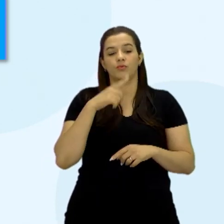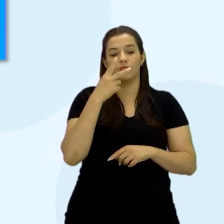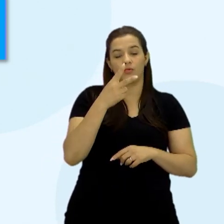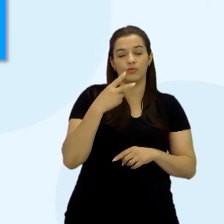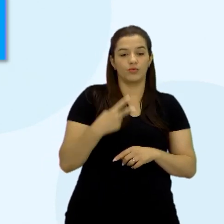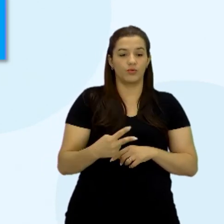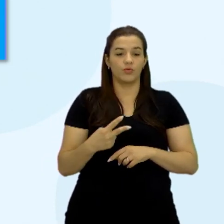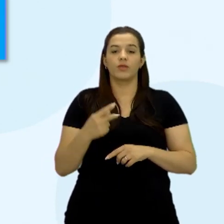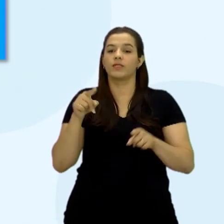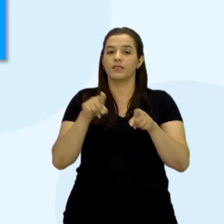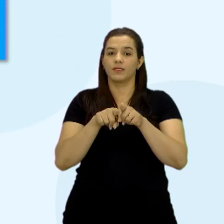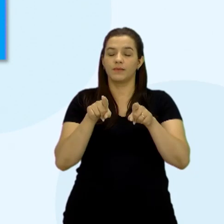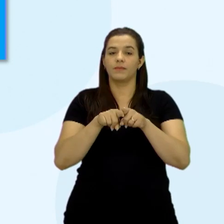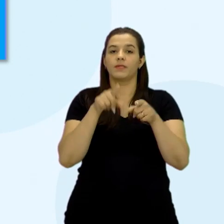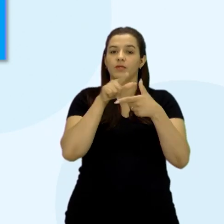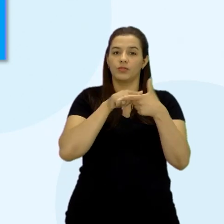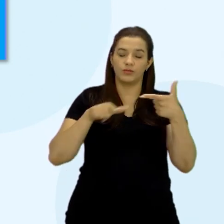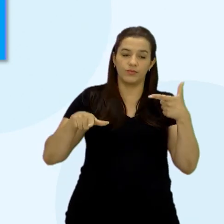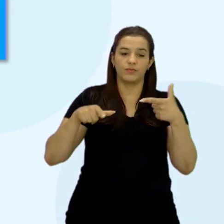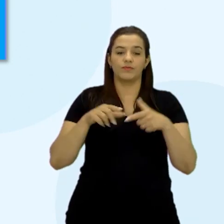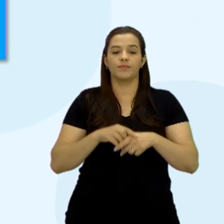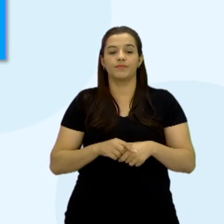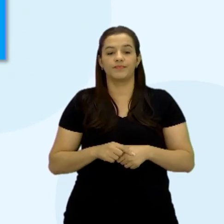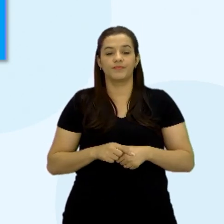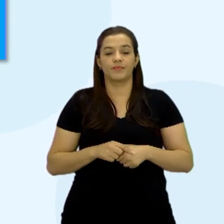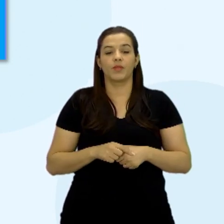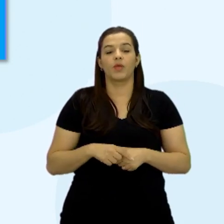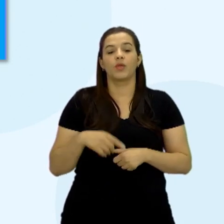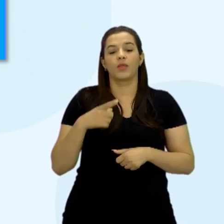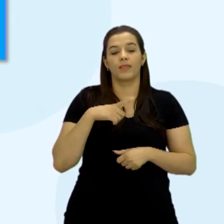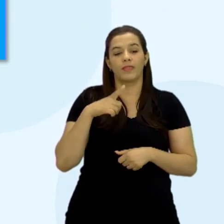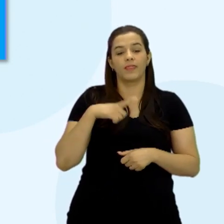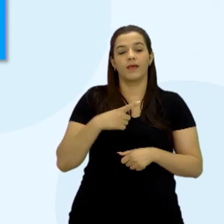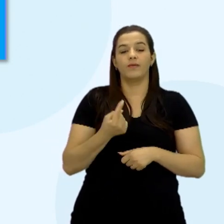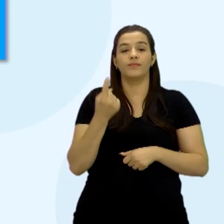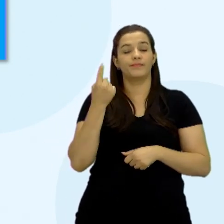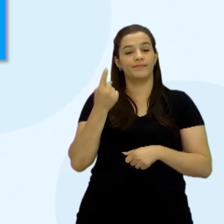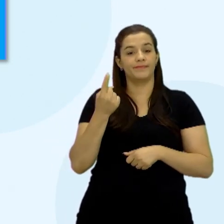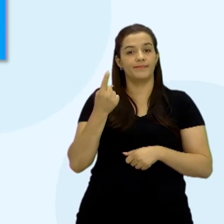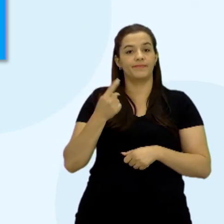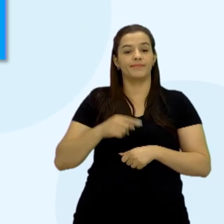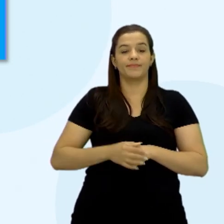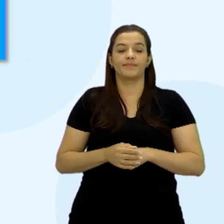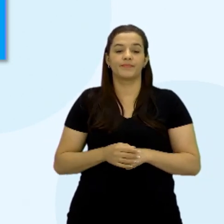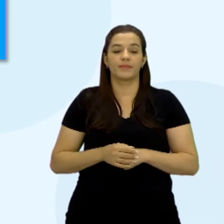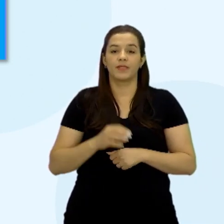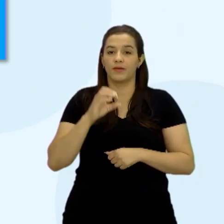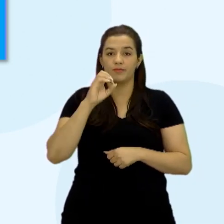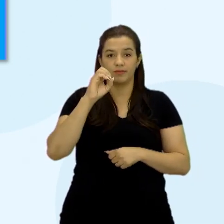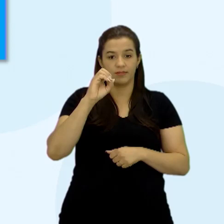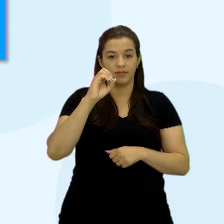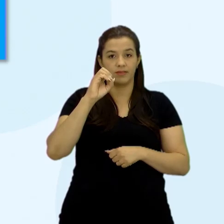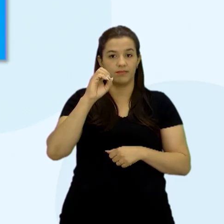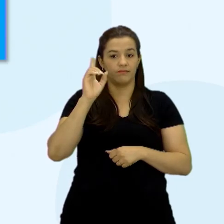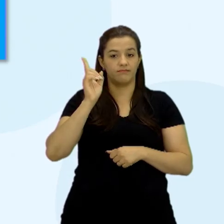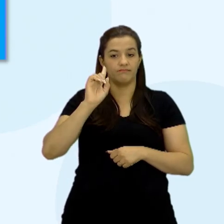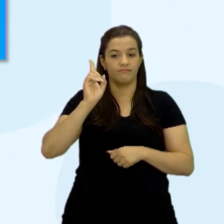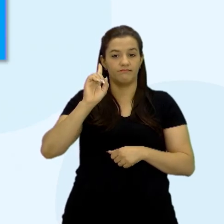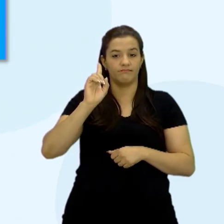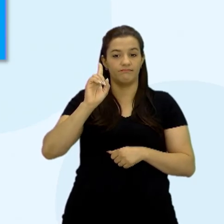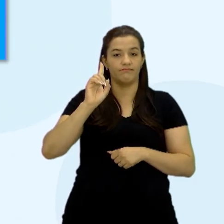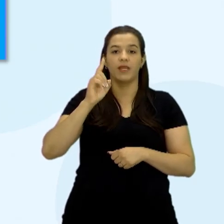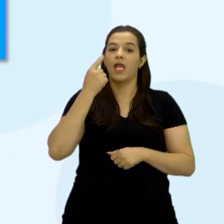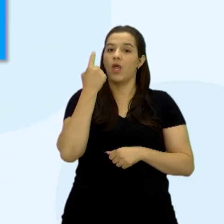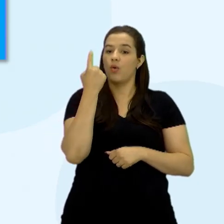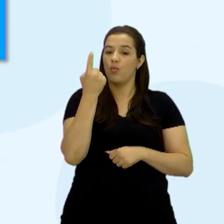eu estou dividindo 2 por 2. Quando eu divido 2 por 2, dá 1. Costuma dar 1. E não zero, viu, Felps? Não é zero, não é